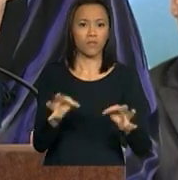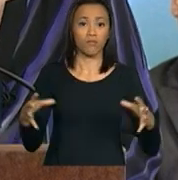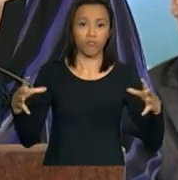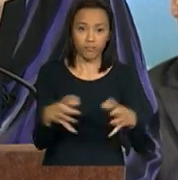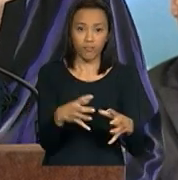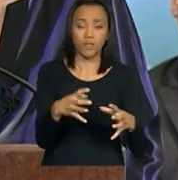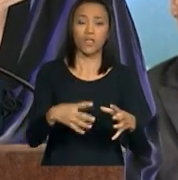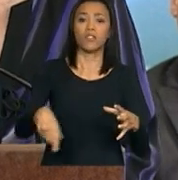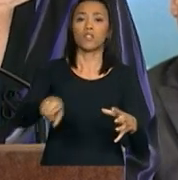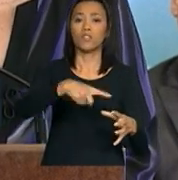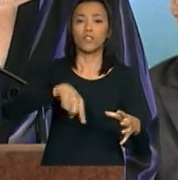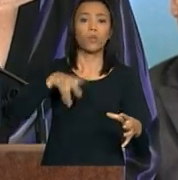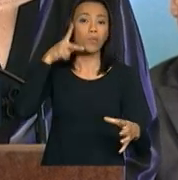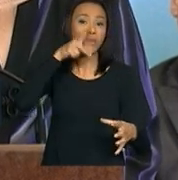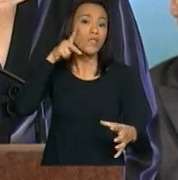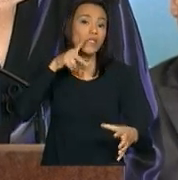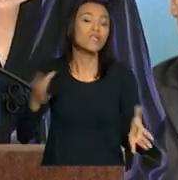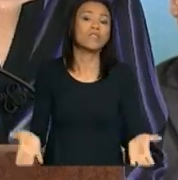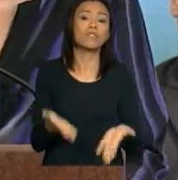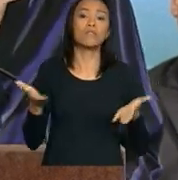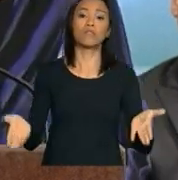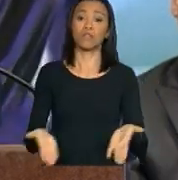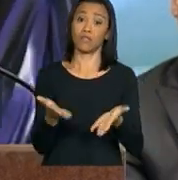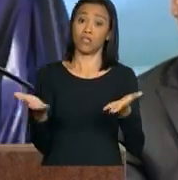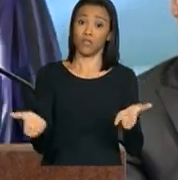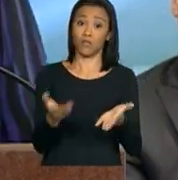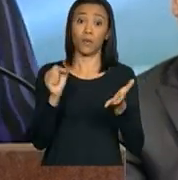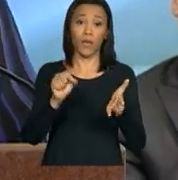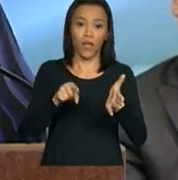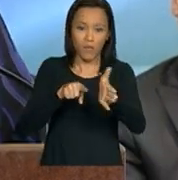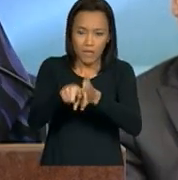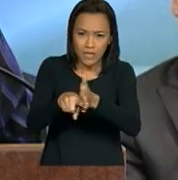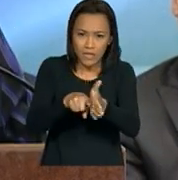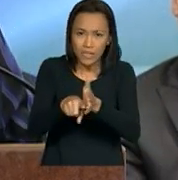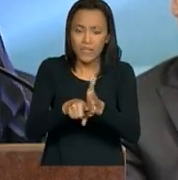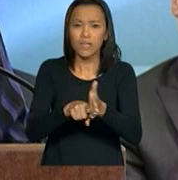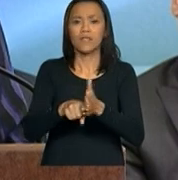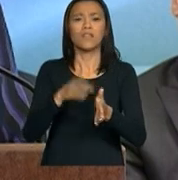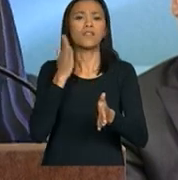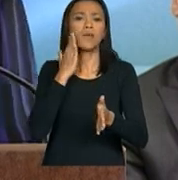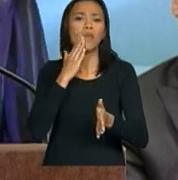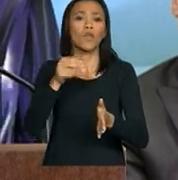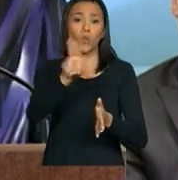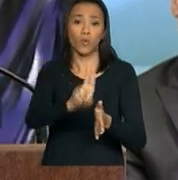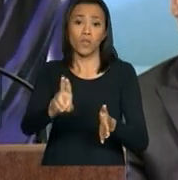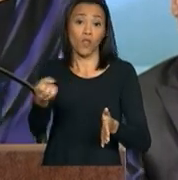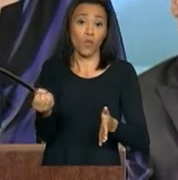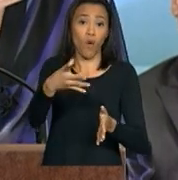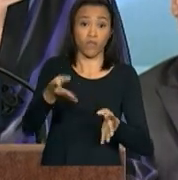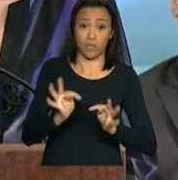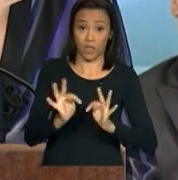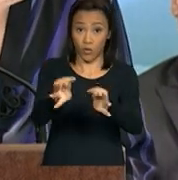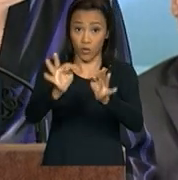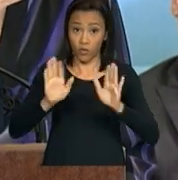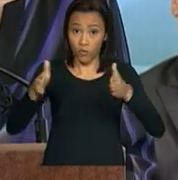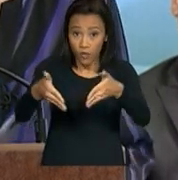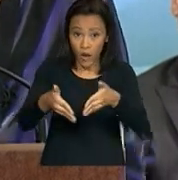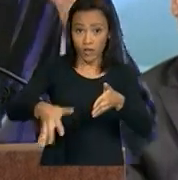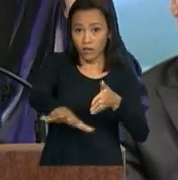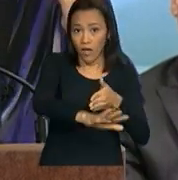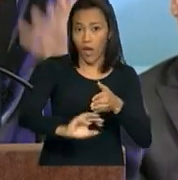de incentivos para a pesquisa e a Inovação na área agrícola para